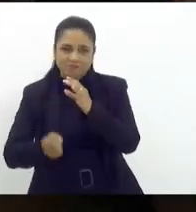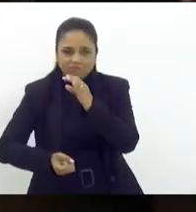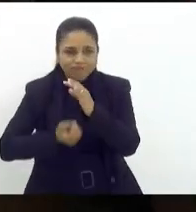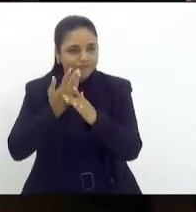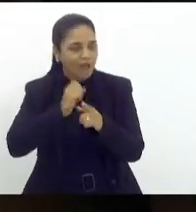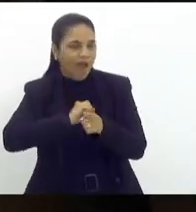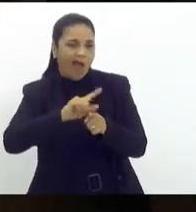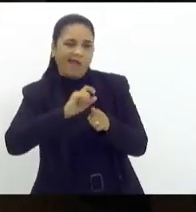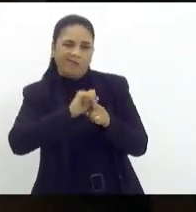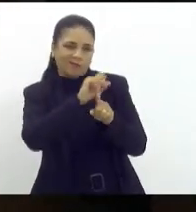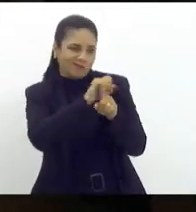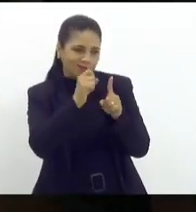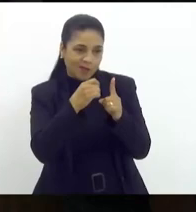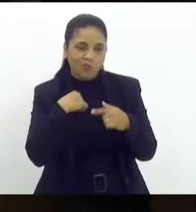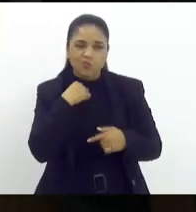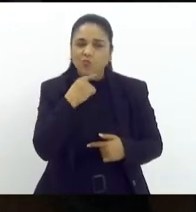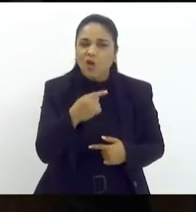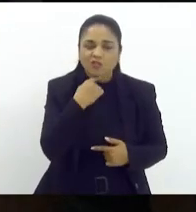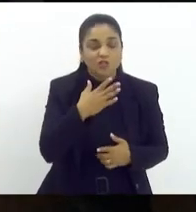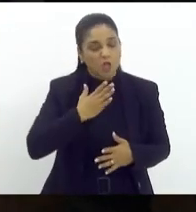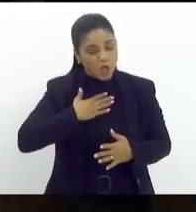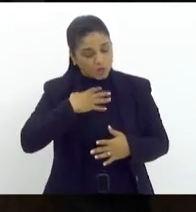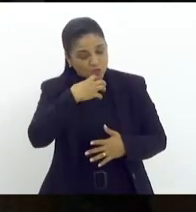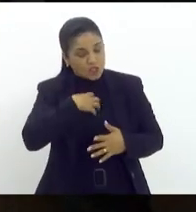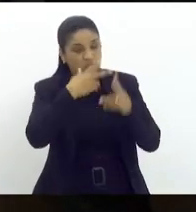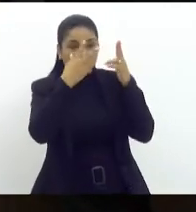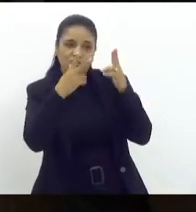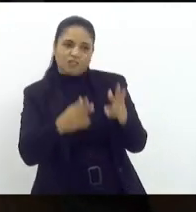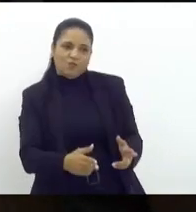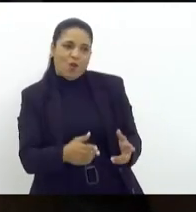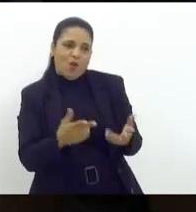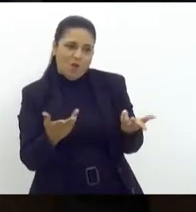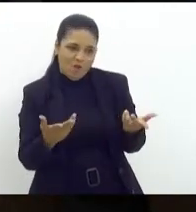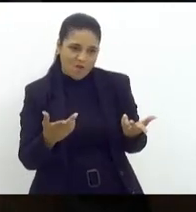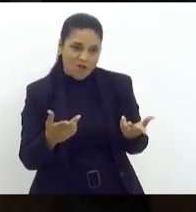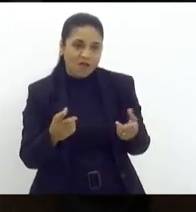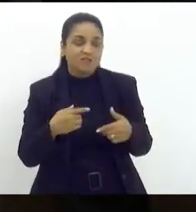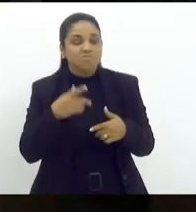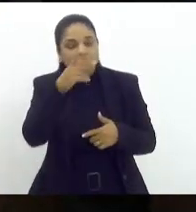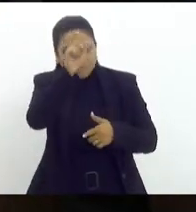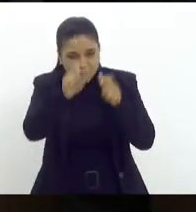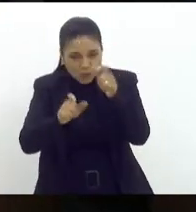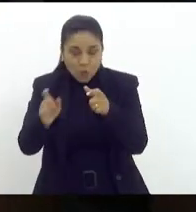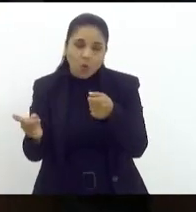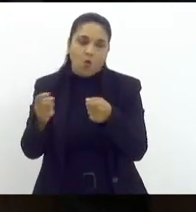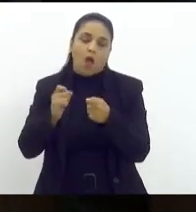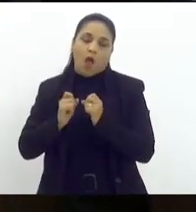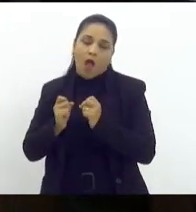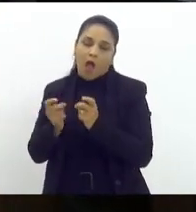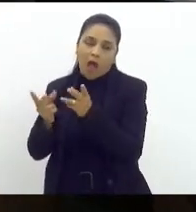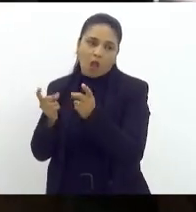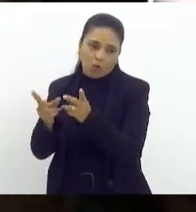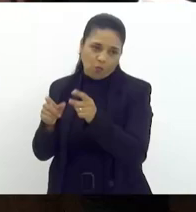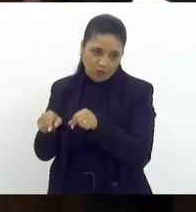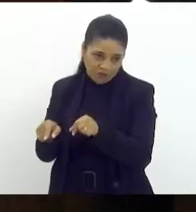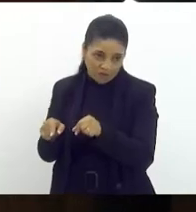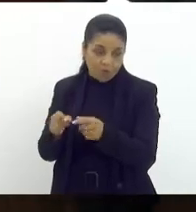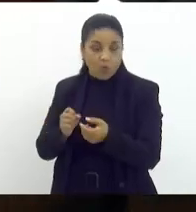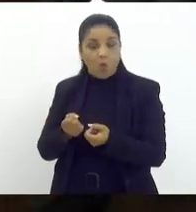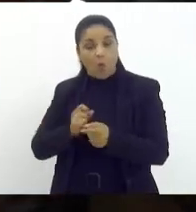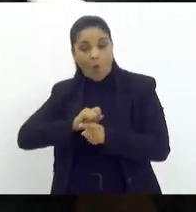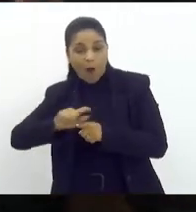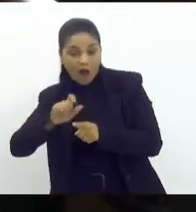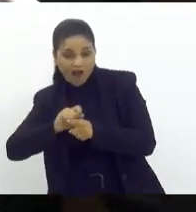vai adiantar coisa alguma porque eu senti isso na Carne porque as pessoas voltam alugam ou vende seus Imóveis e